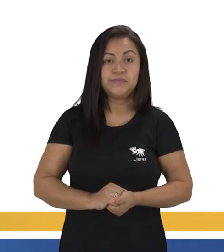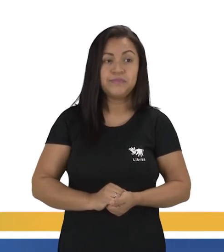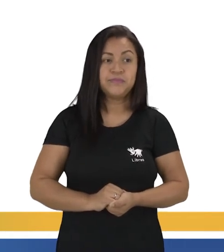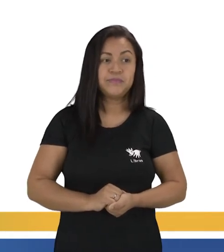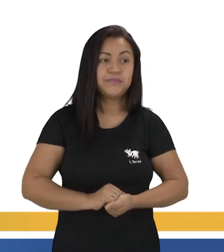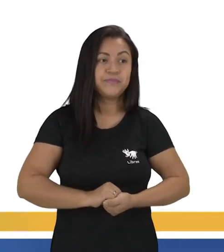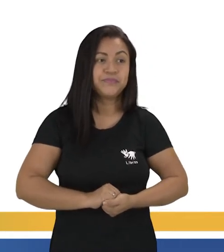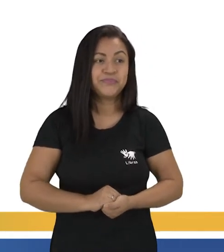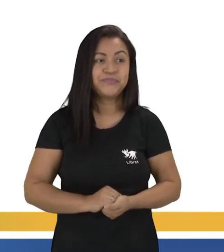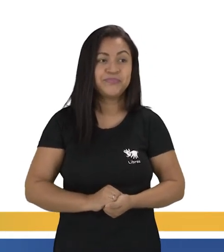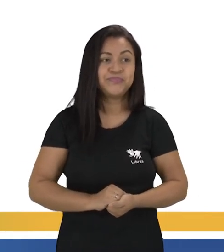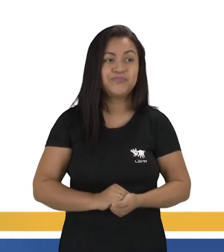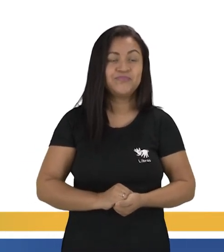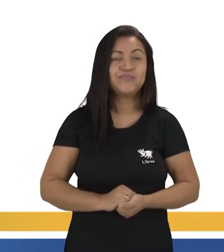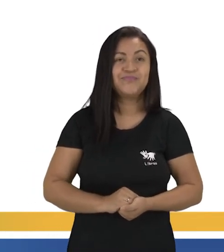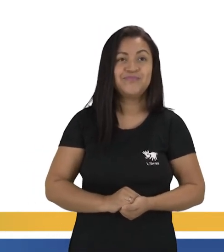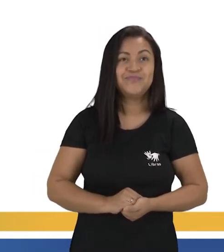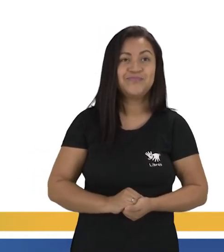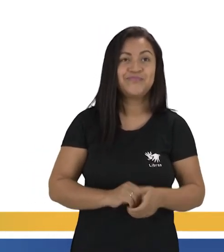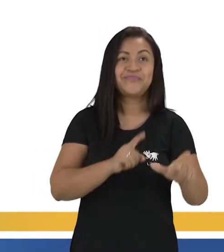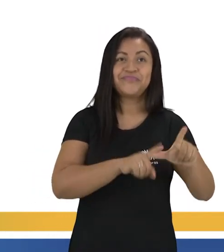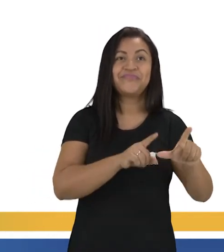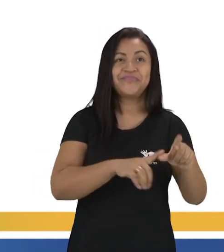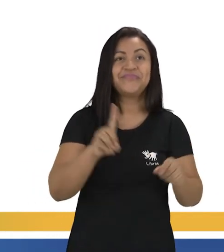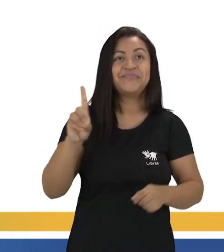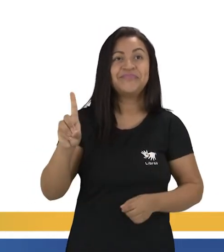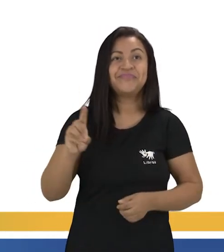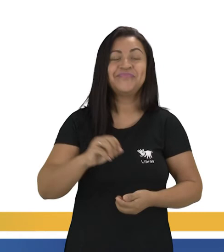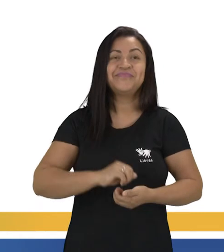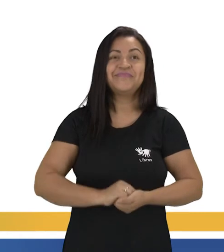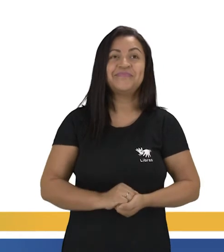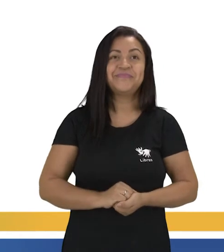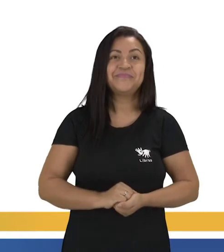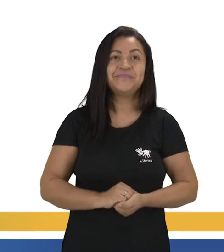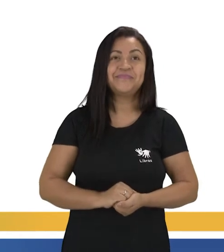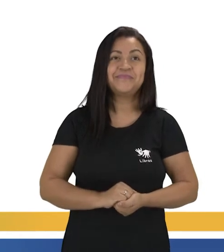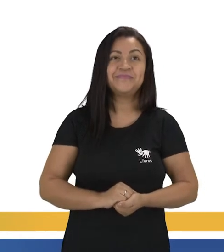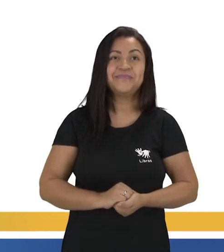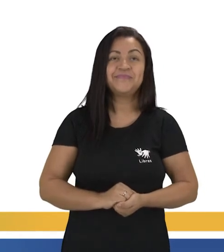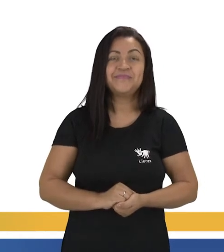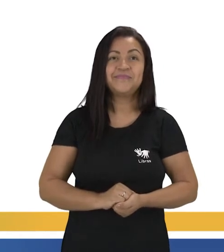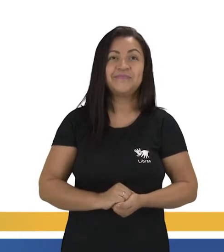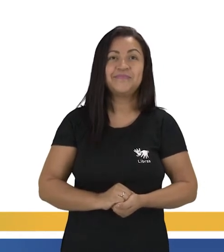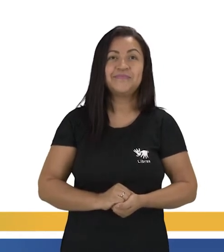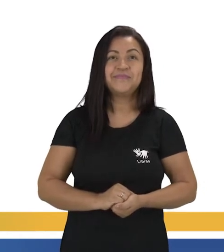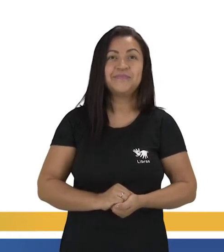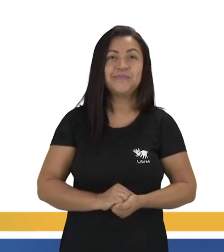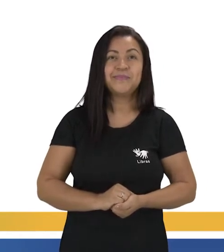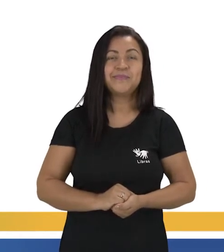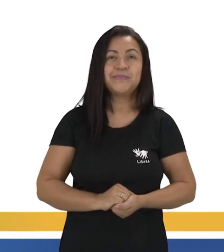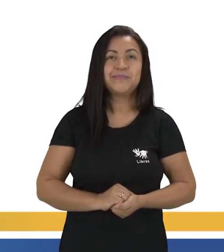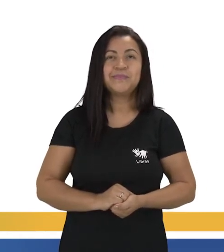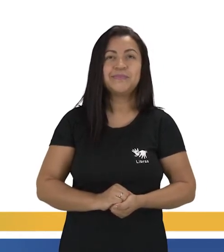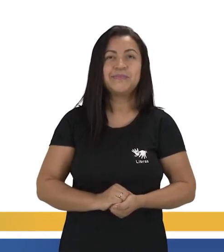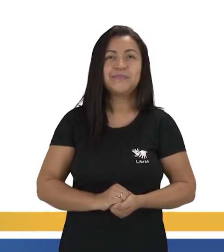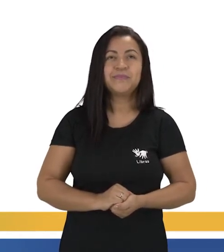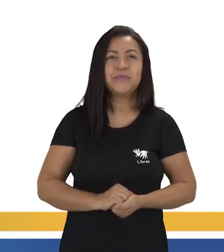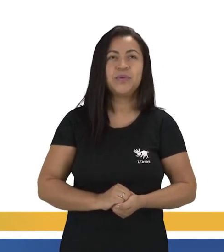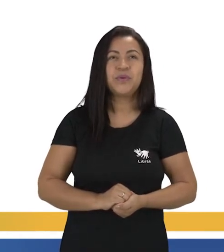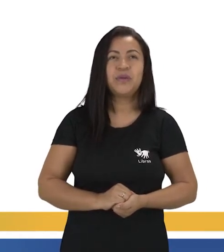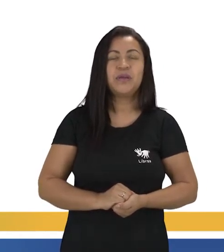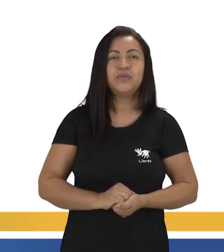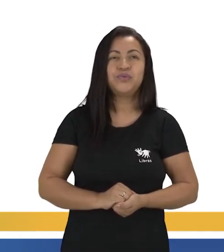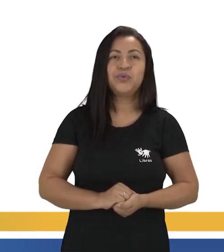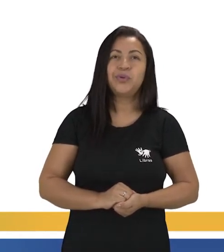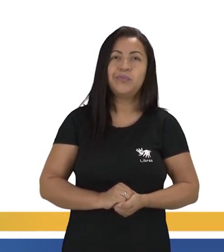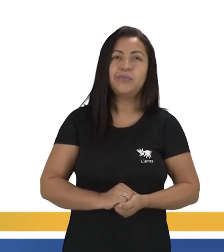to Kinari. Na letra D. If you, o espacinho, to me, you would